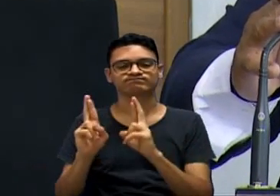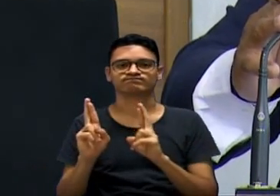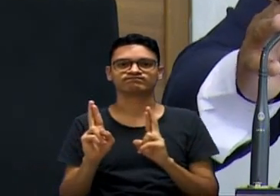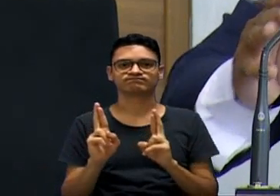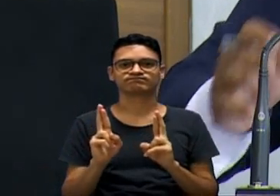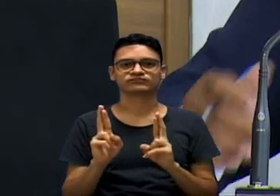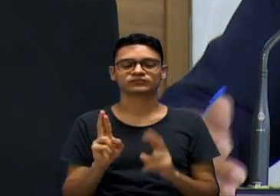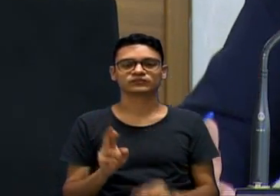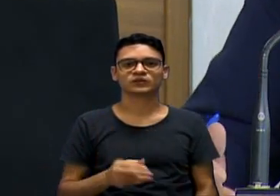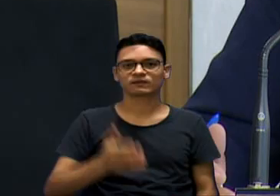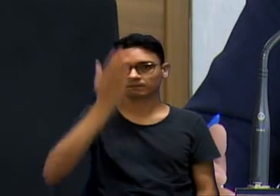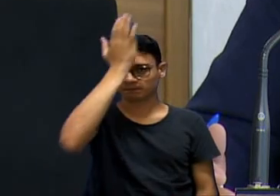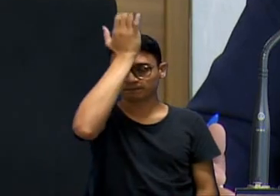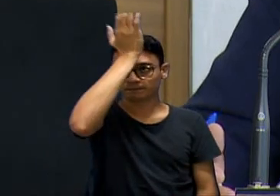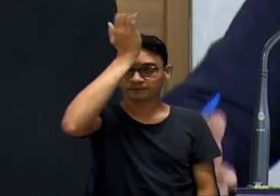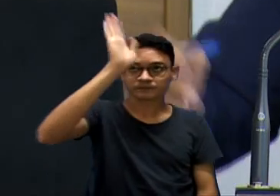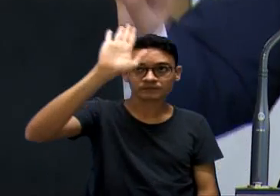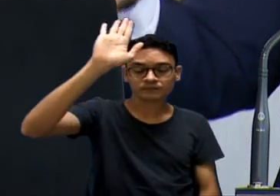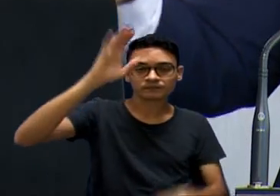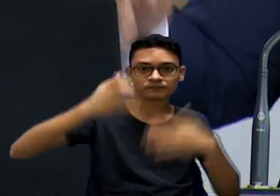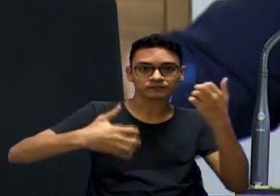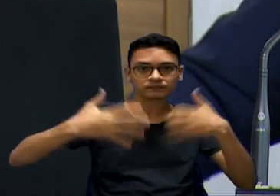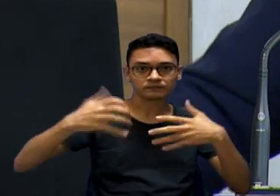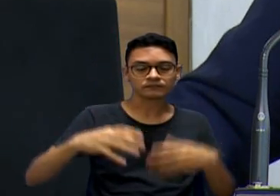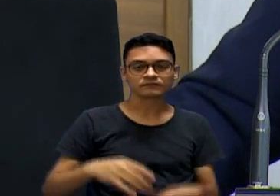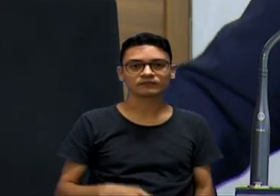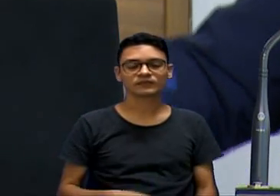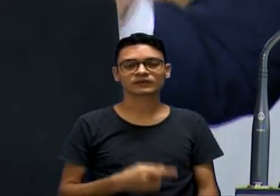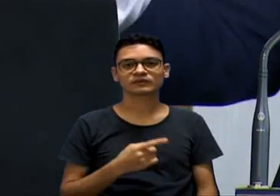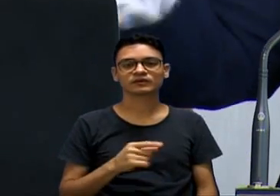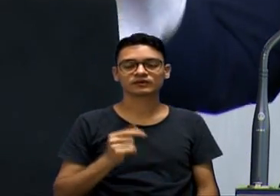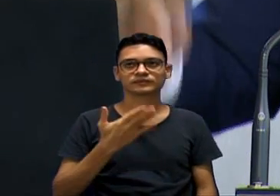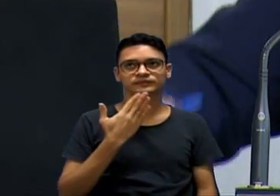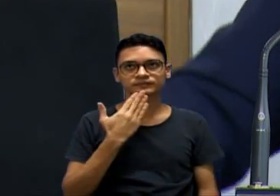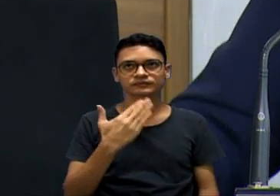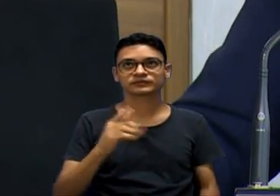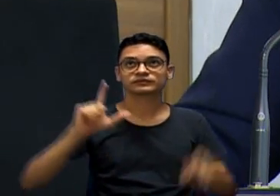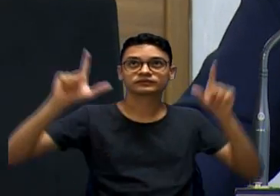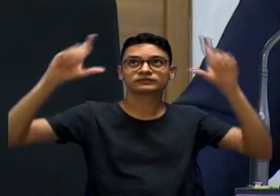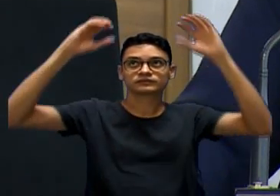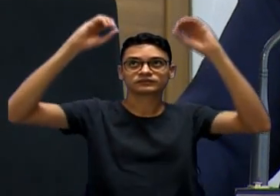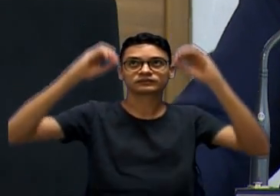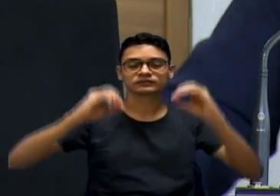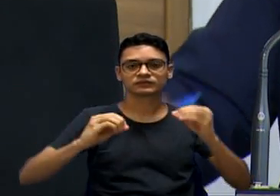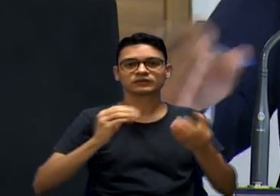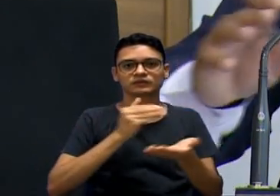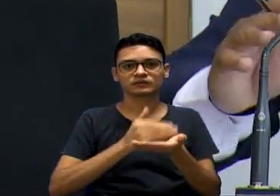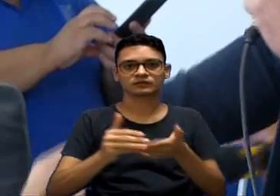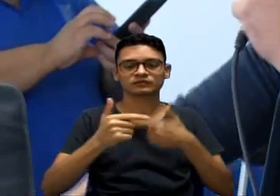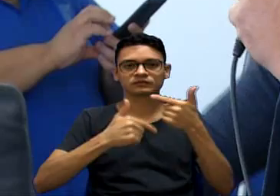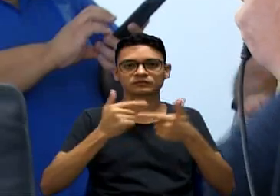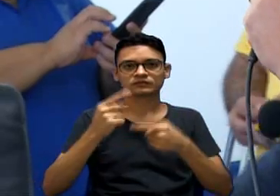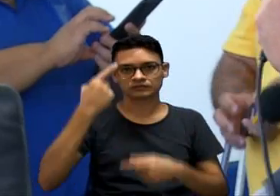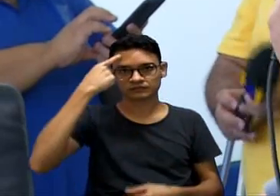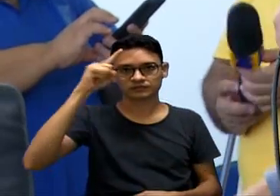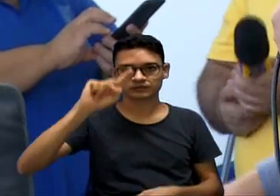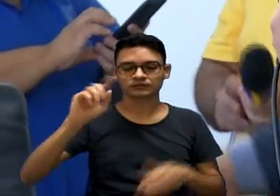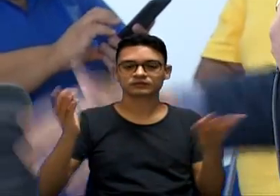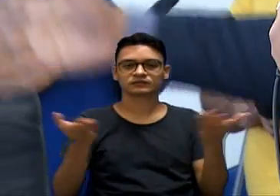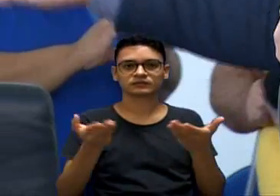Vereador Dillon. Pela ordem, senhor presidente. Eu gostaria que fosse zero no painel, para nós entrar na hora do dia. Senhor presidente, Dini,